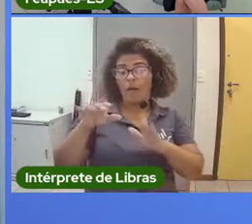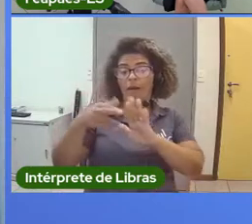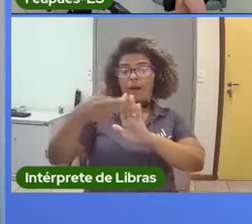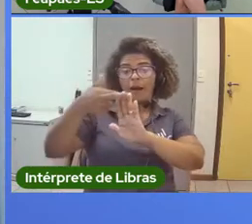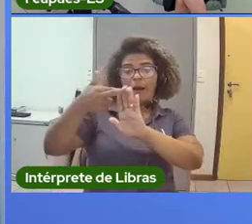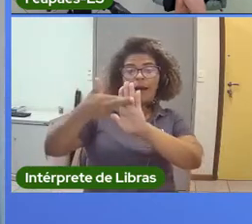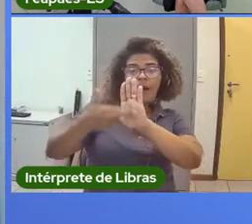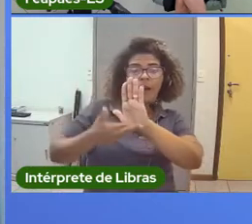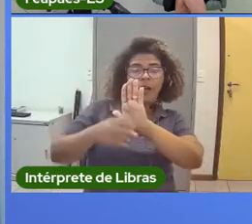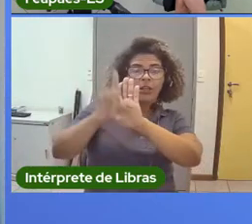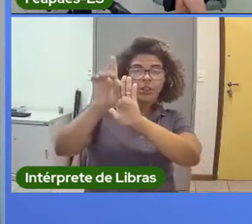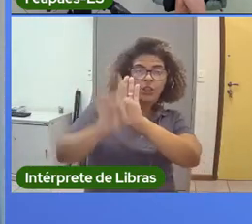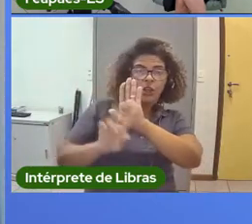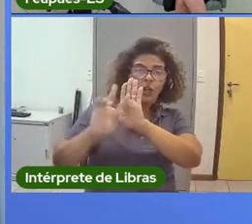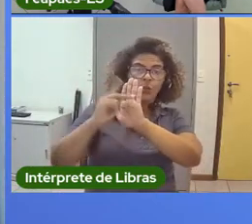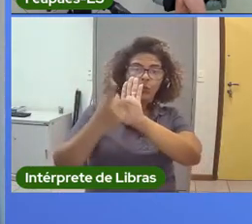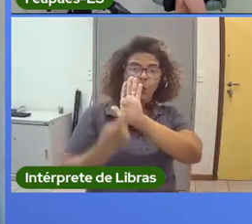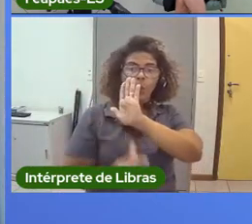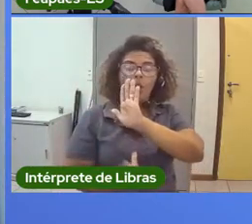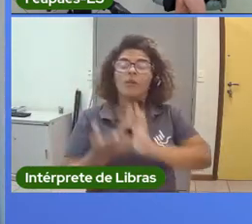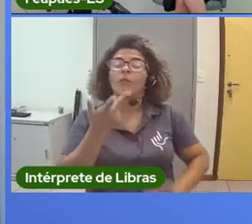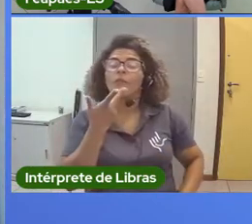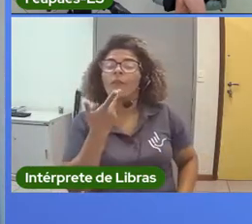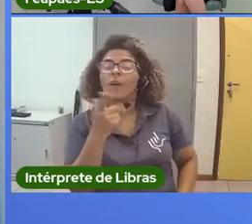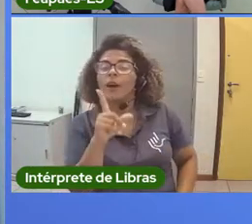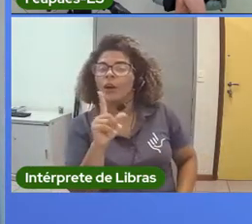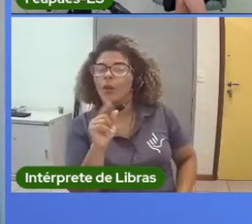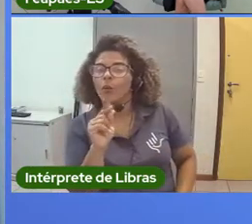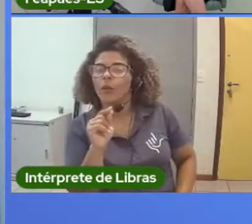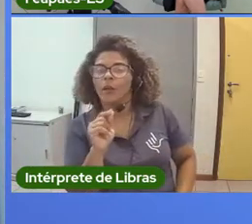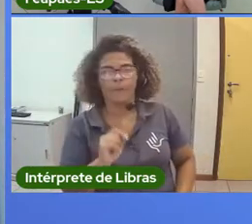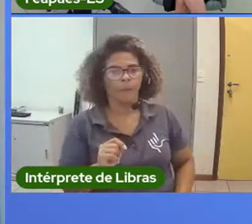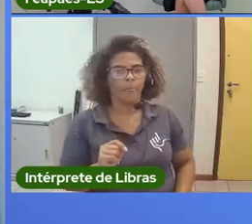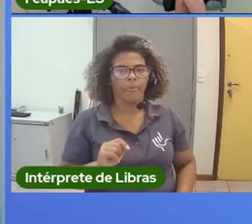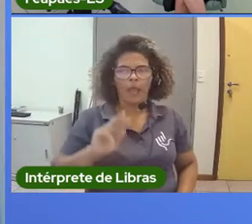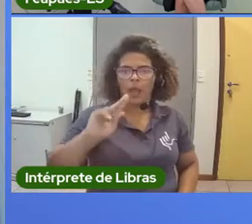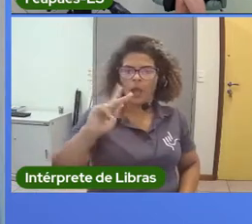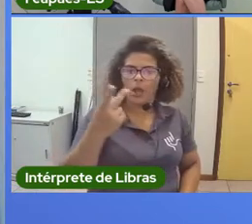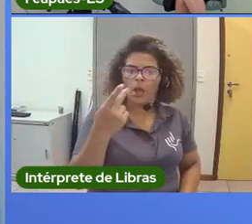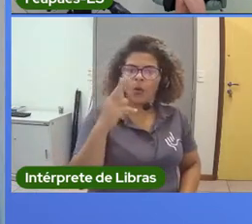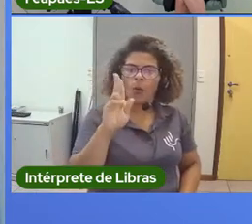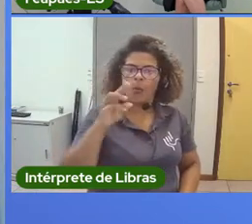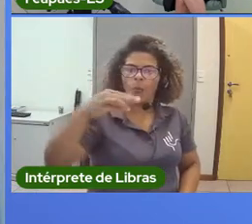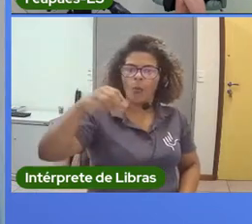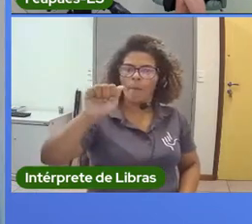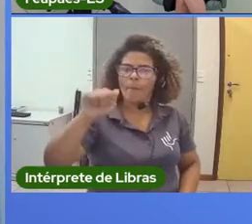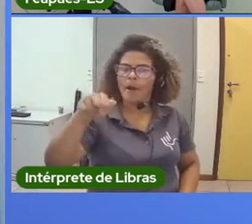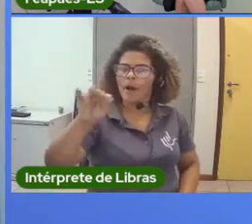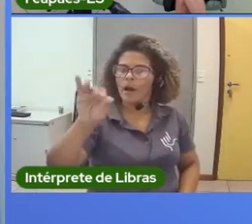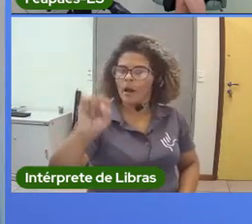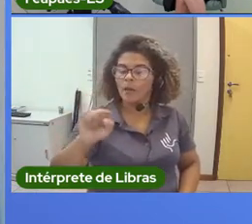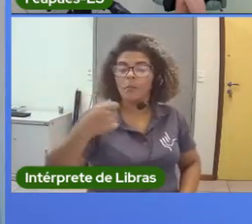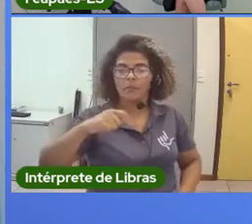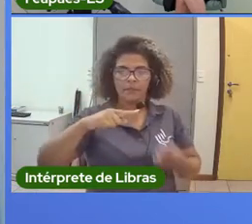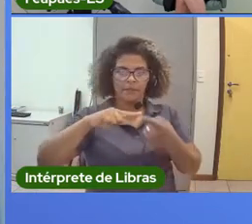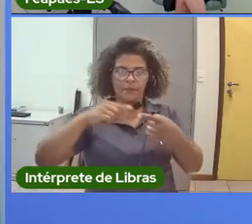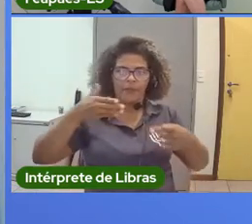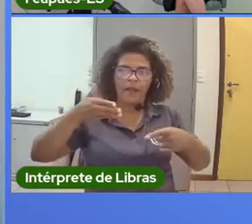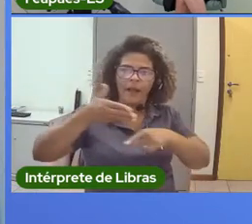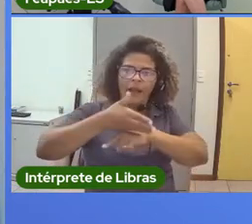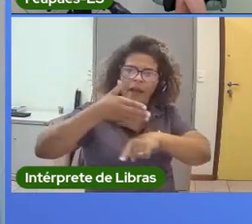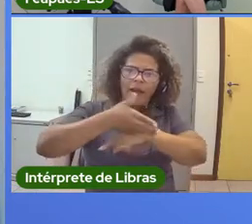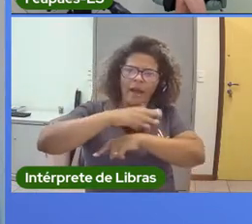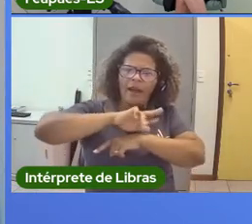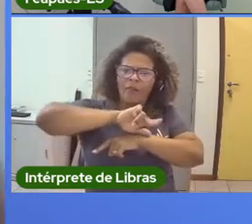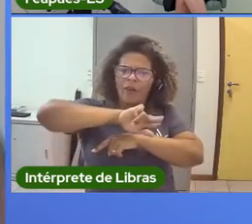a gente afirma que, pelo fato apenas de serem humanos, as pessoas precisam de ter acesso a um conjunto de